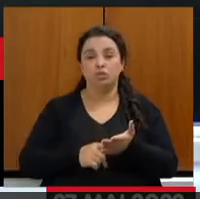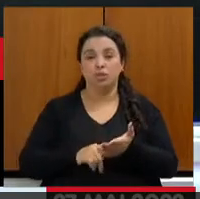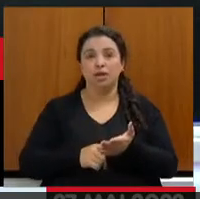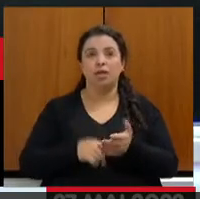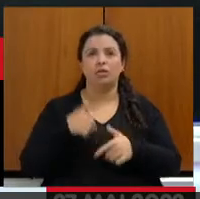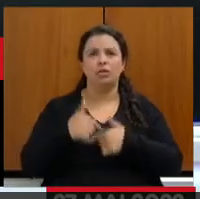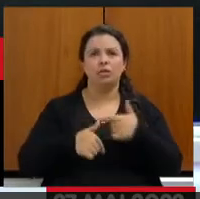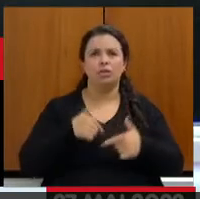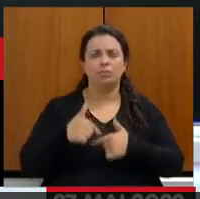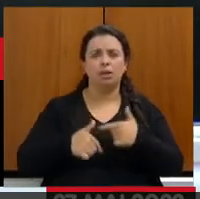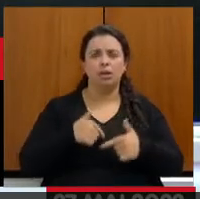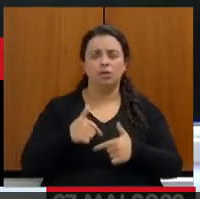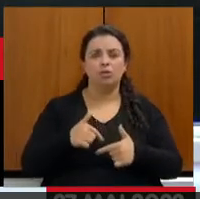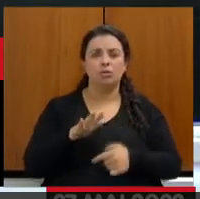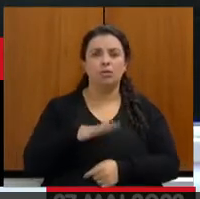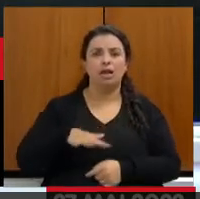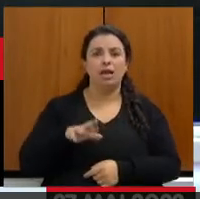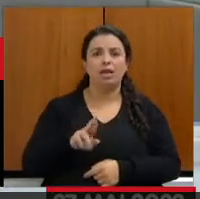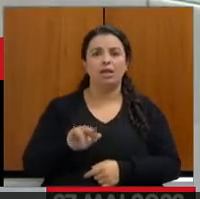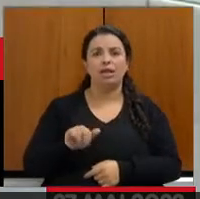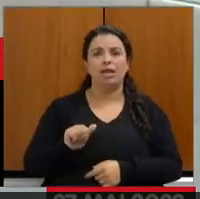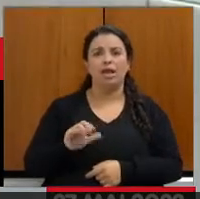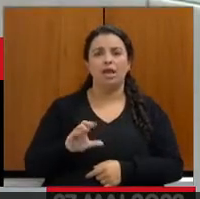Riacho dos Machados